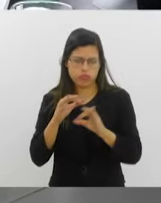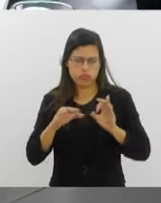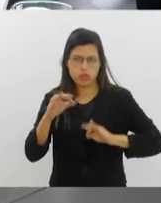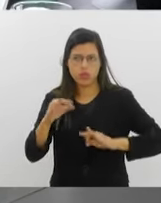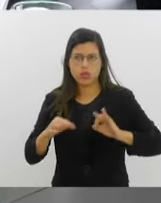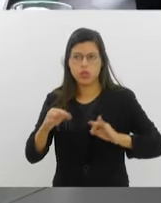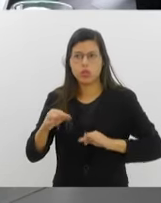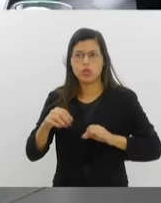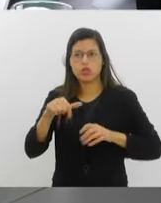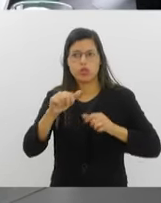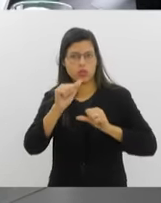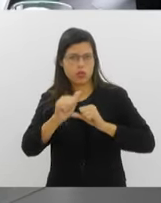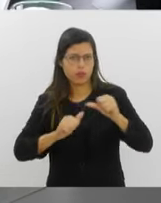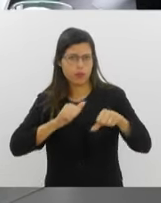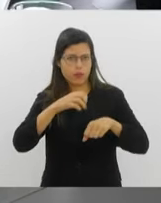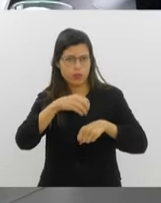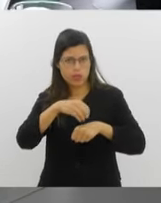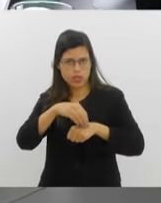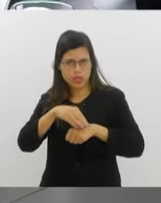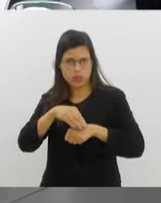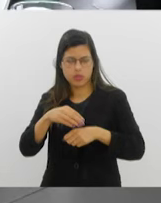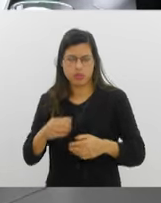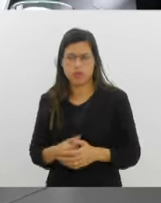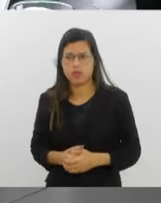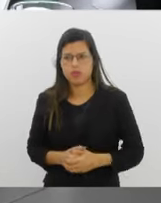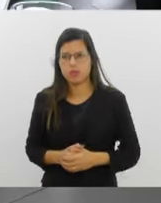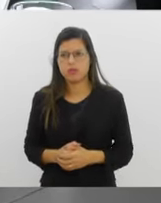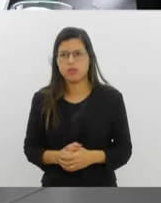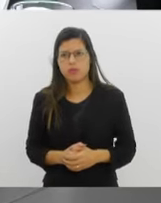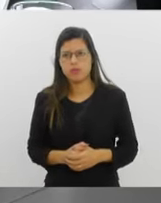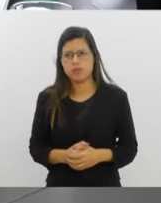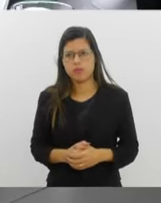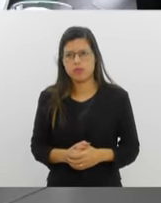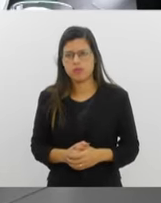na forma como a gente tem deliberado aqui. Olha só,